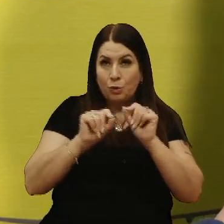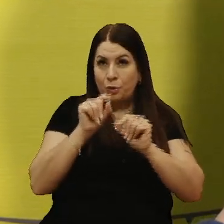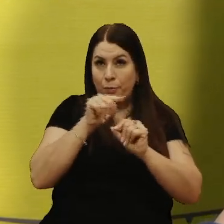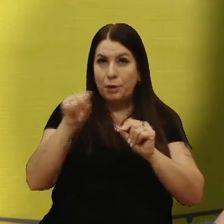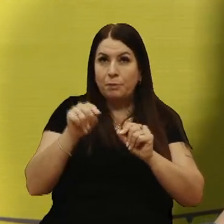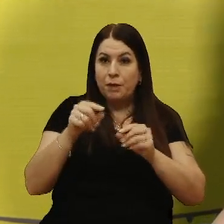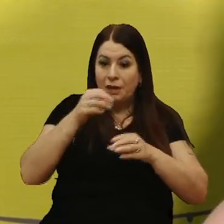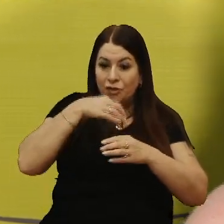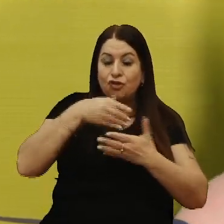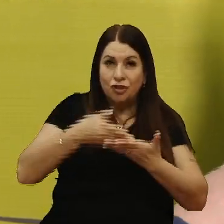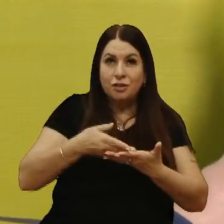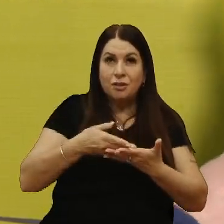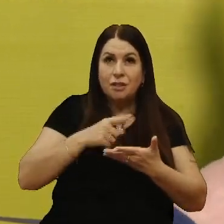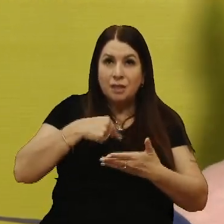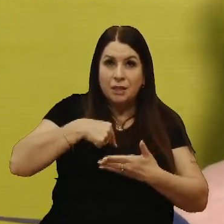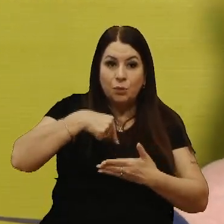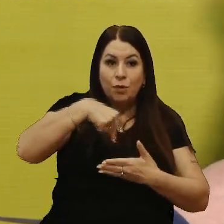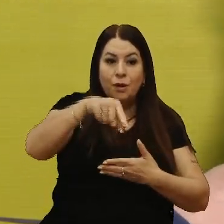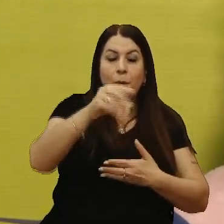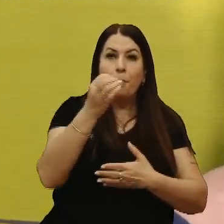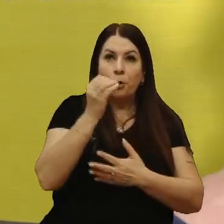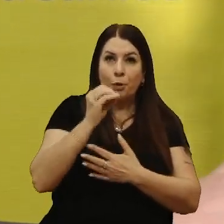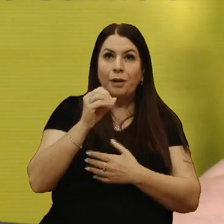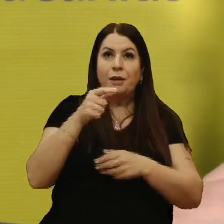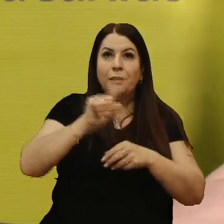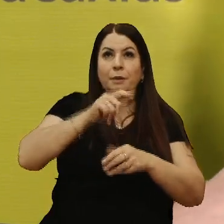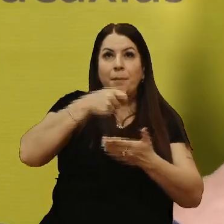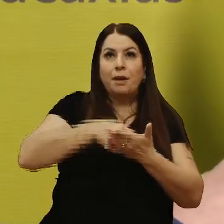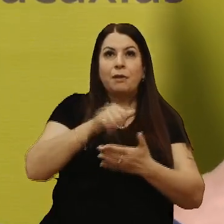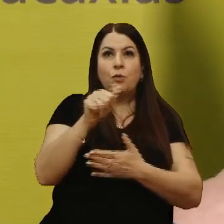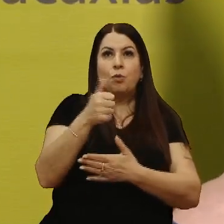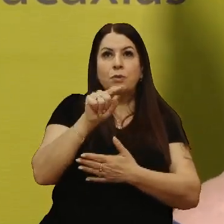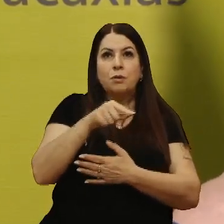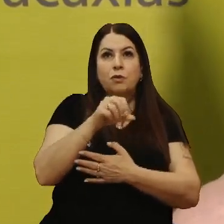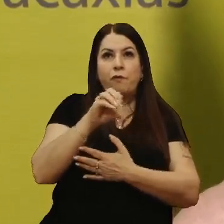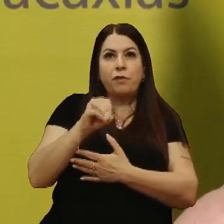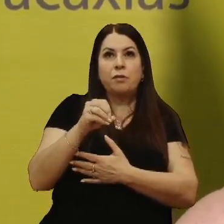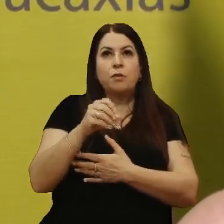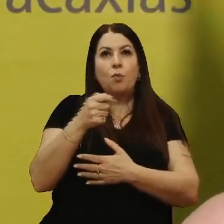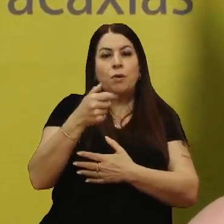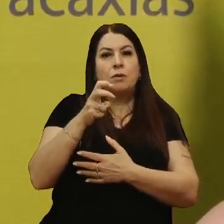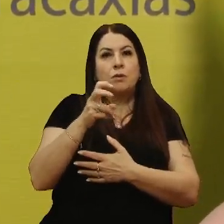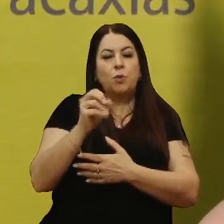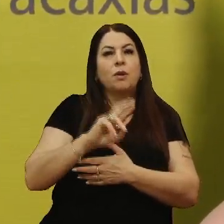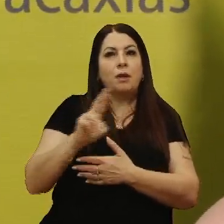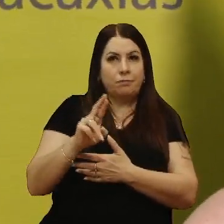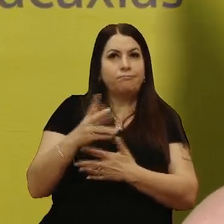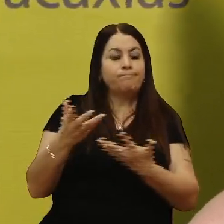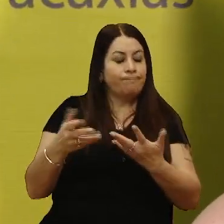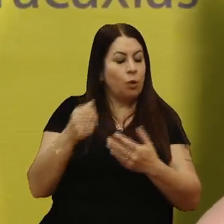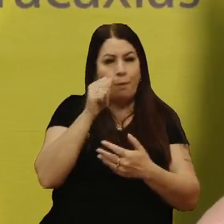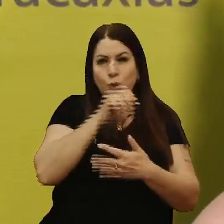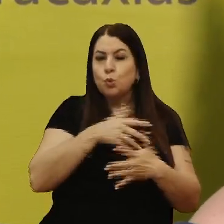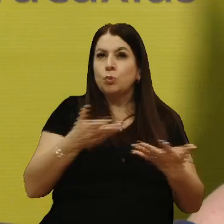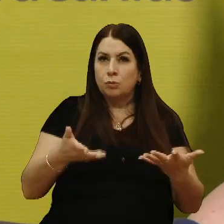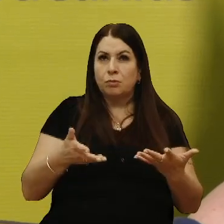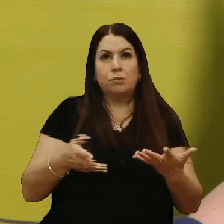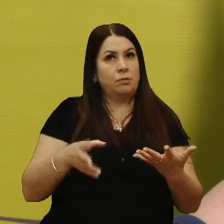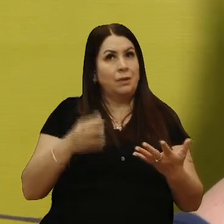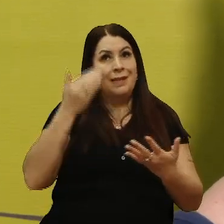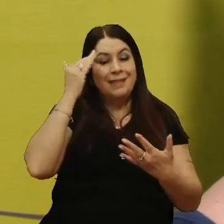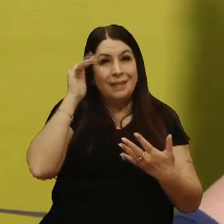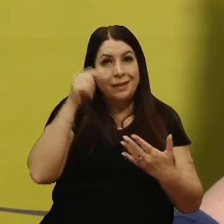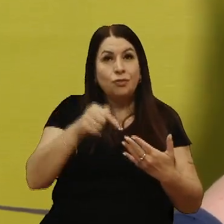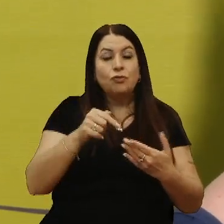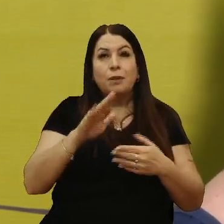de Caxias, a gente indo de Caxias a Porto Alegre, antes se pagava R$ 11,90, hoje a gente paga quase R$ 50. Então são absurdos que a gente entende,